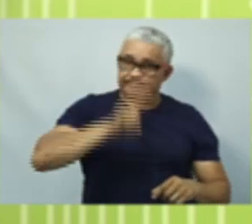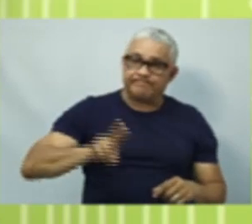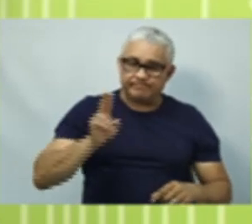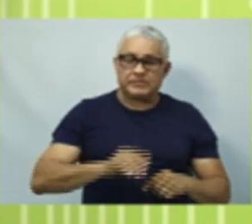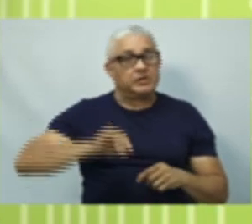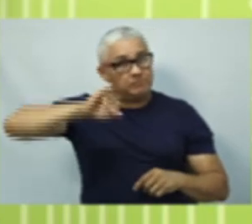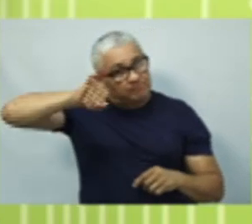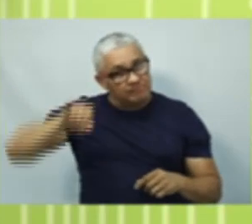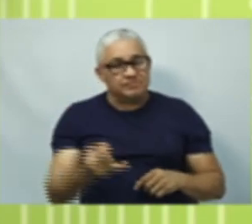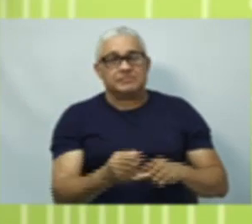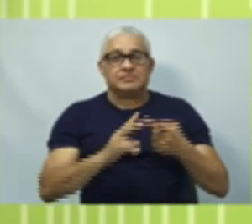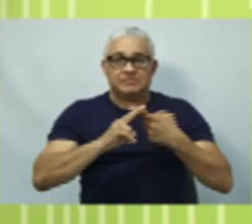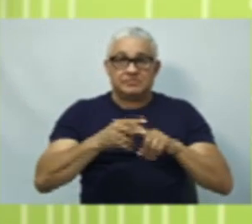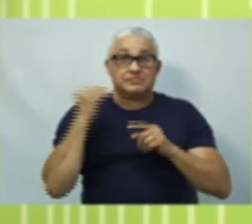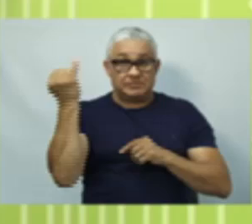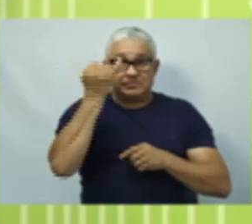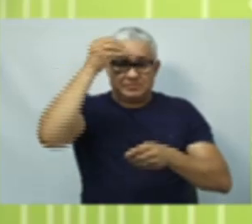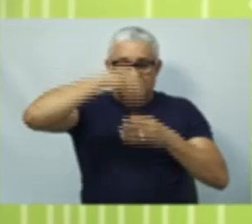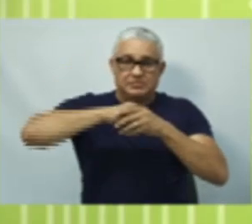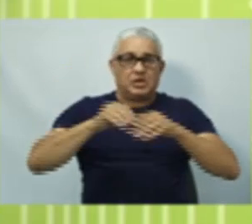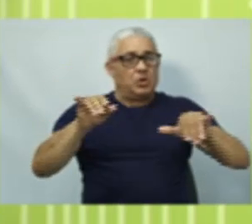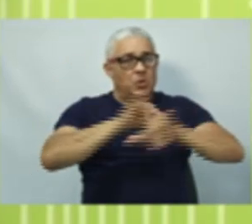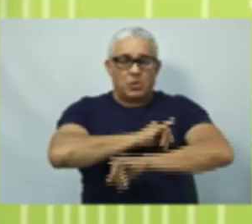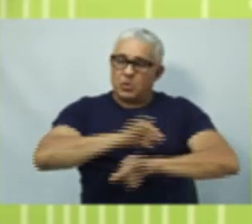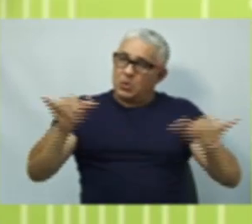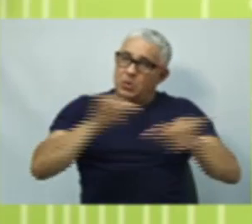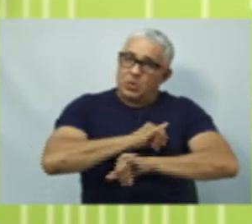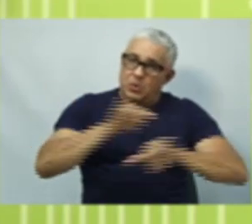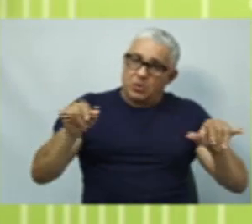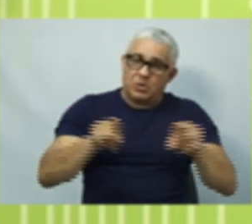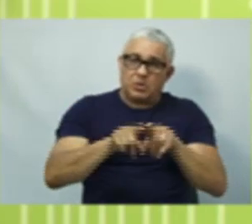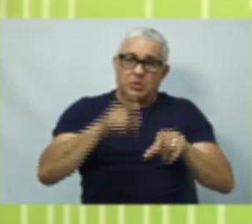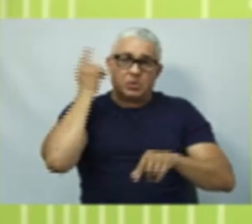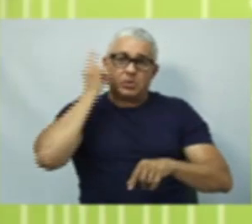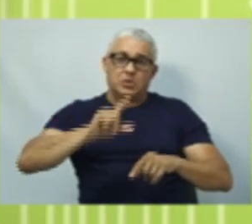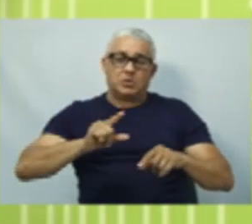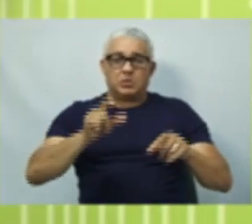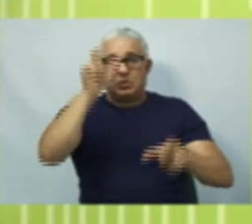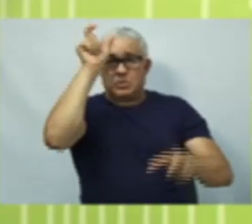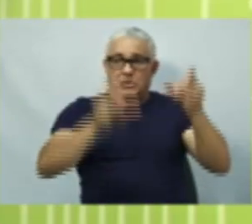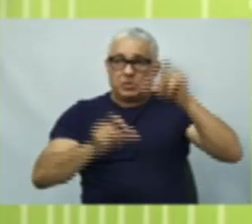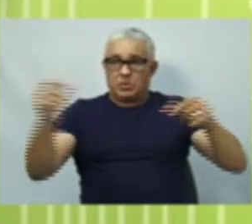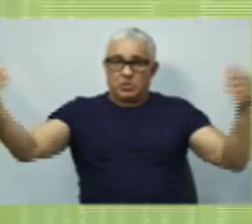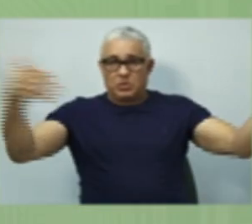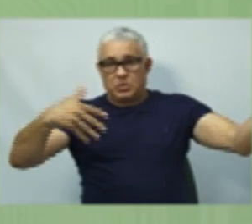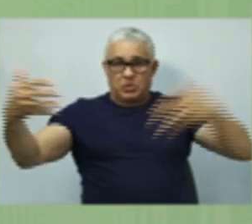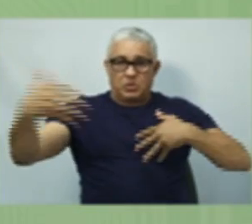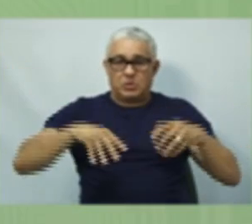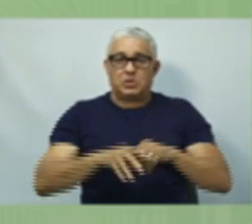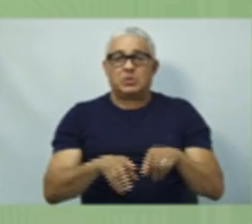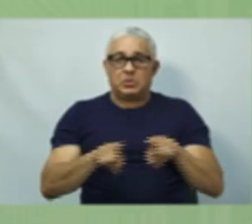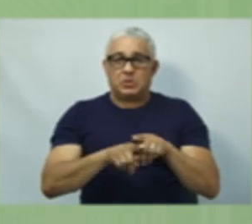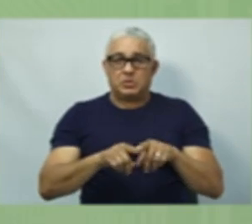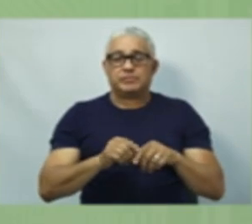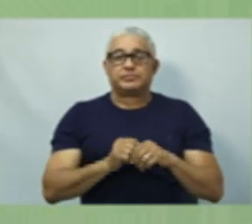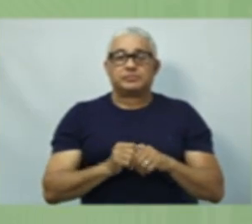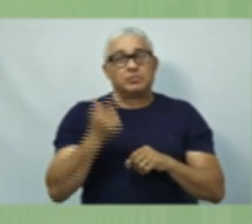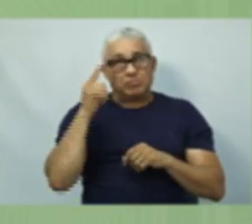é uma ferramenta importante para divulgação e para alcance dos seus clientes. Outros fatores que